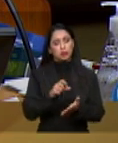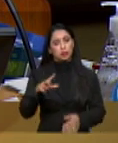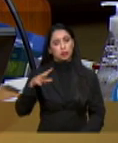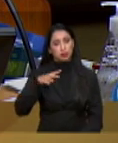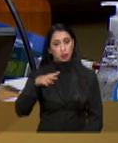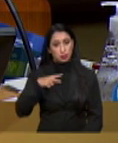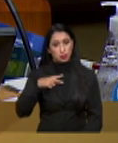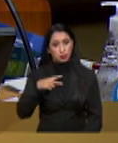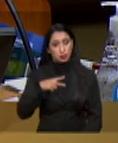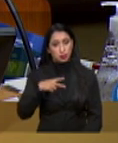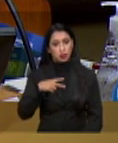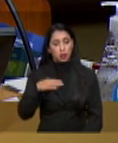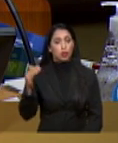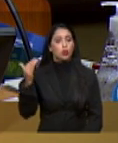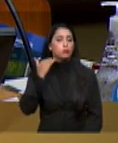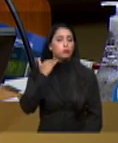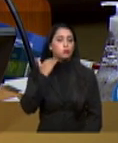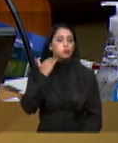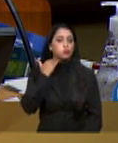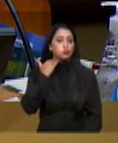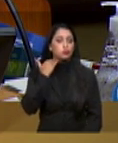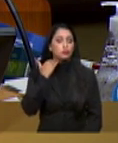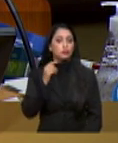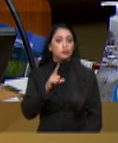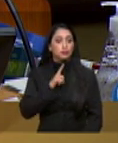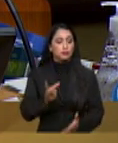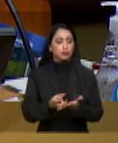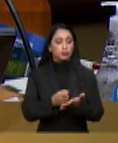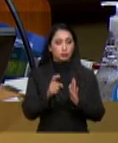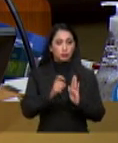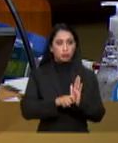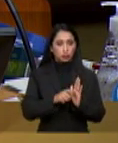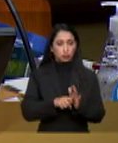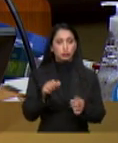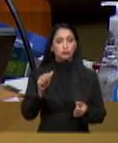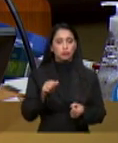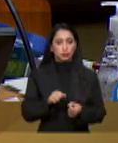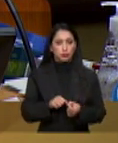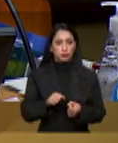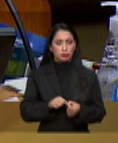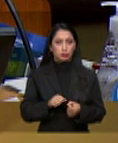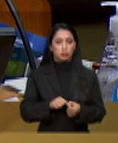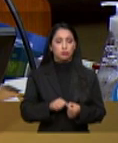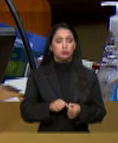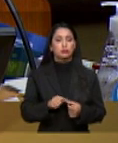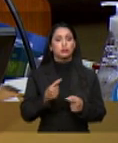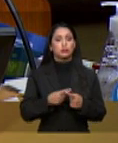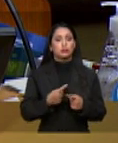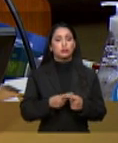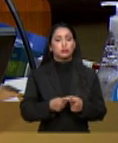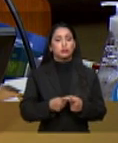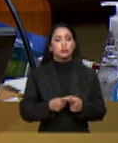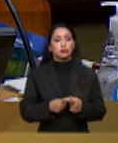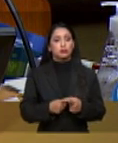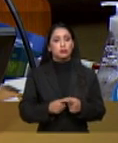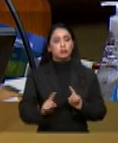da esfera bancária para a esfera fiscal, e o fez justamente em função da